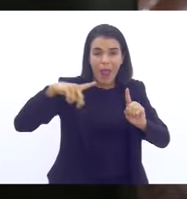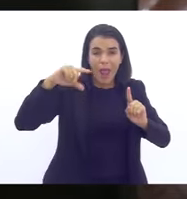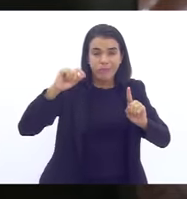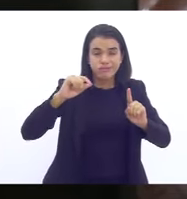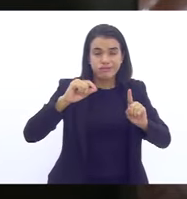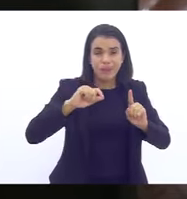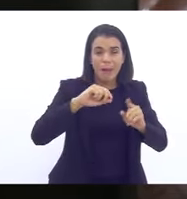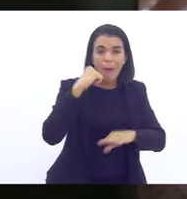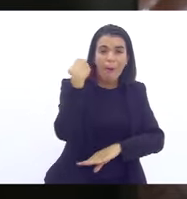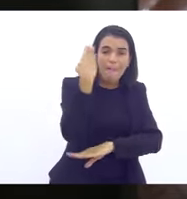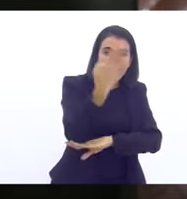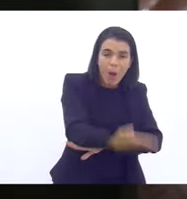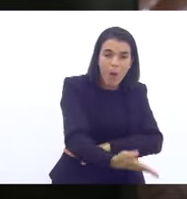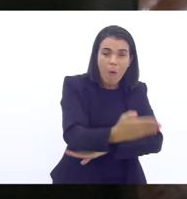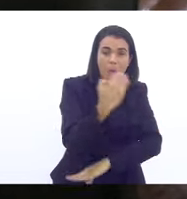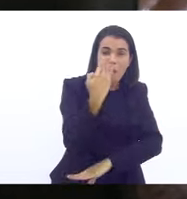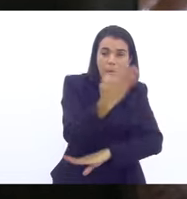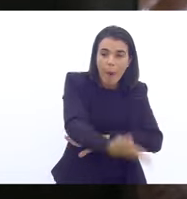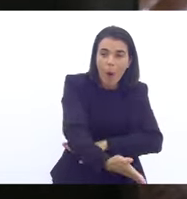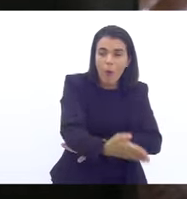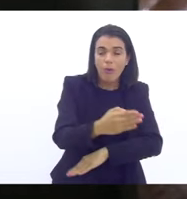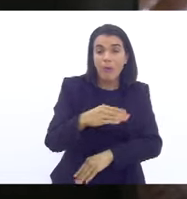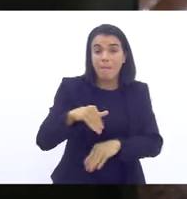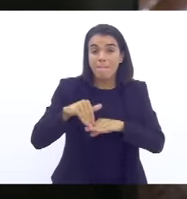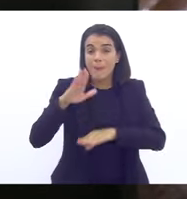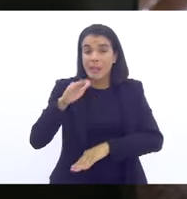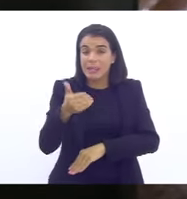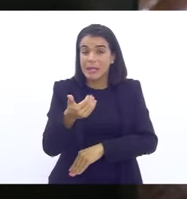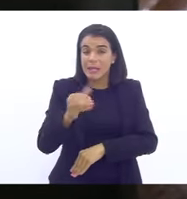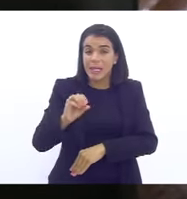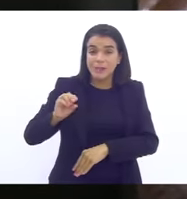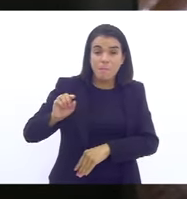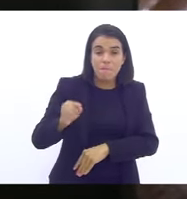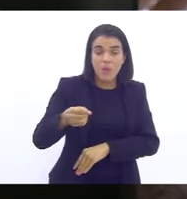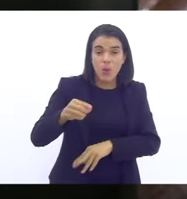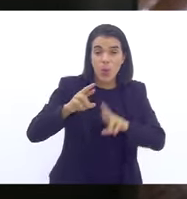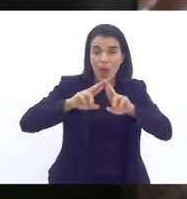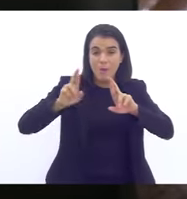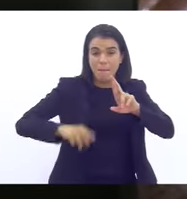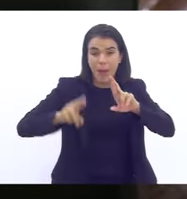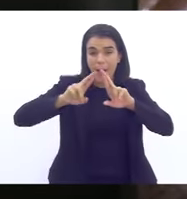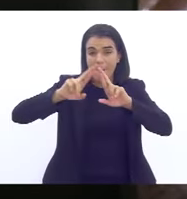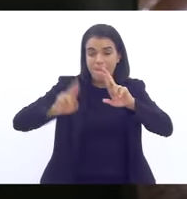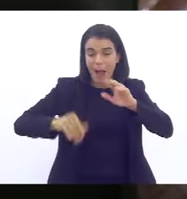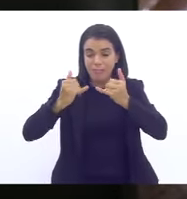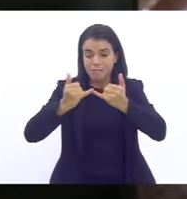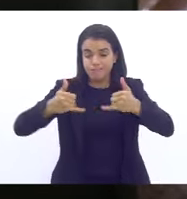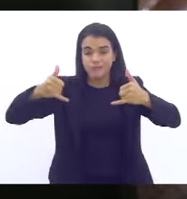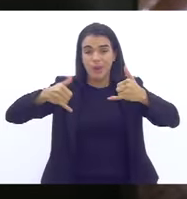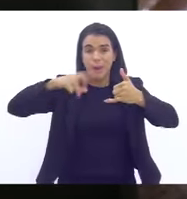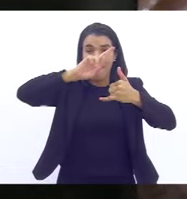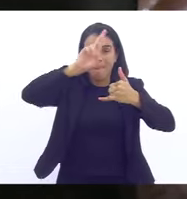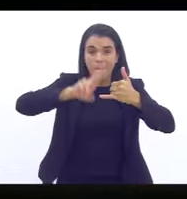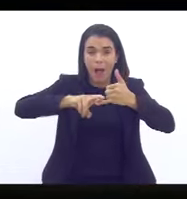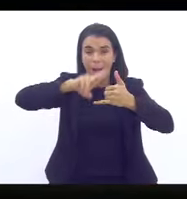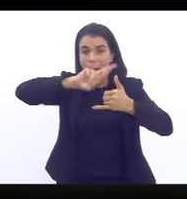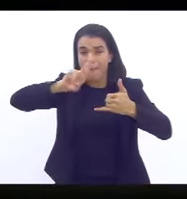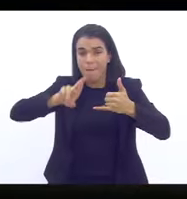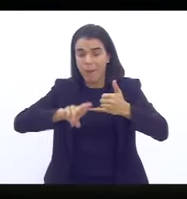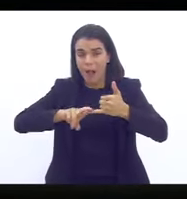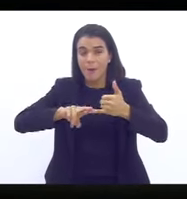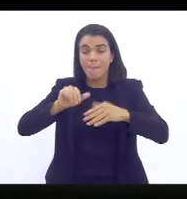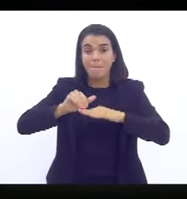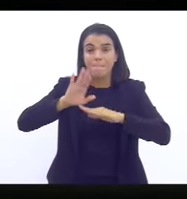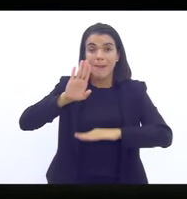nossa rede. 10 mil raios também atingiram a nossa rede, ou seja, 3 vezes